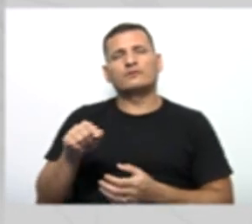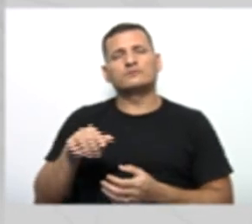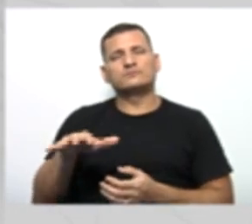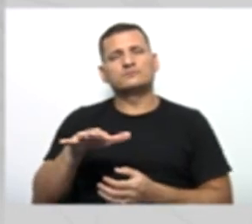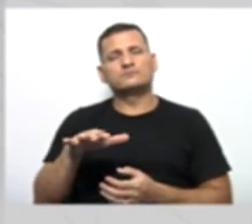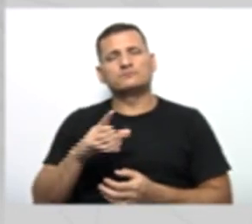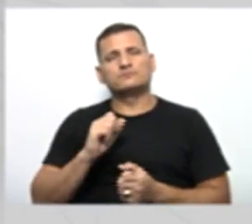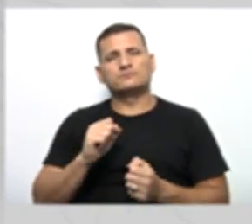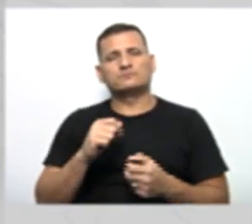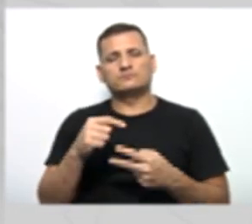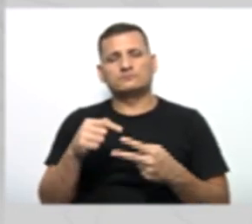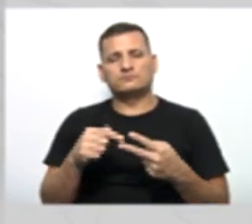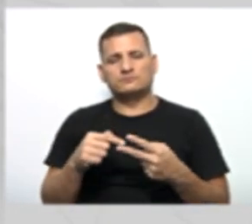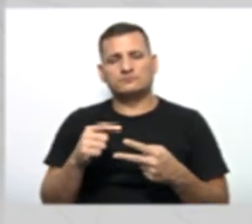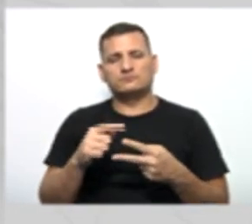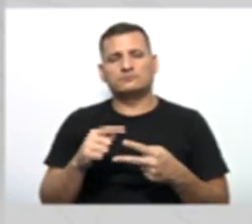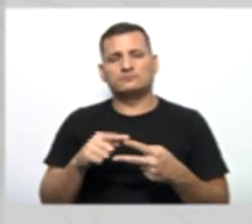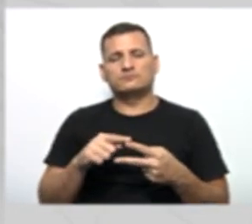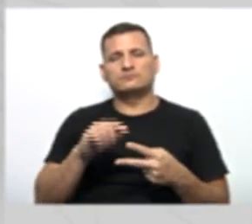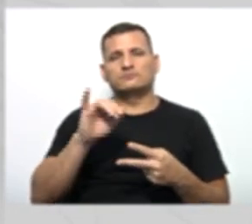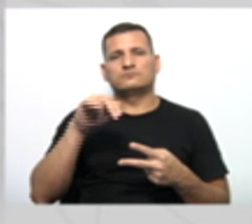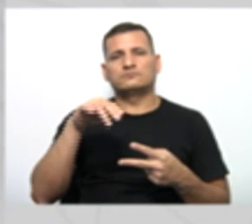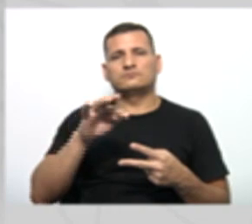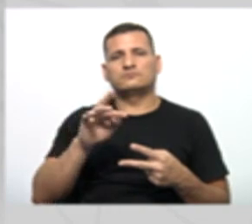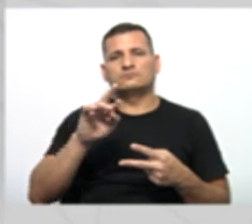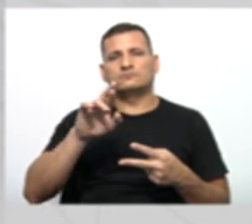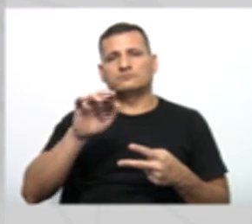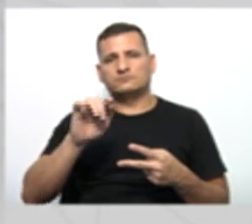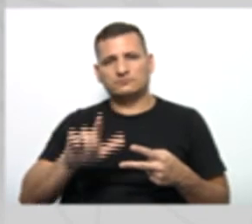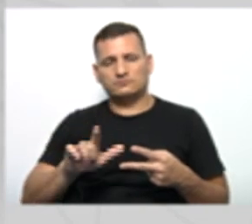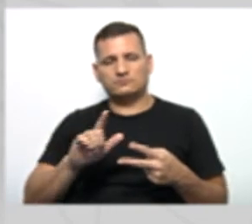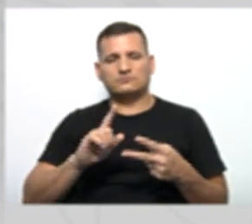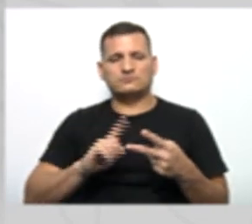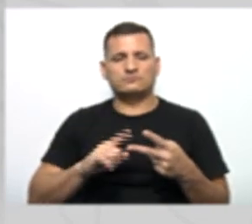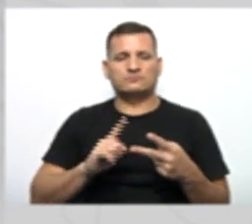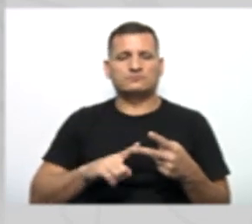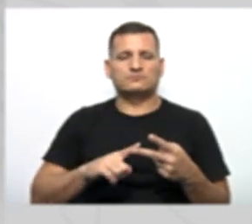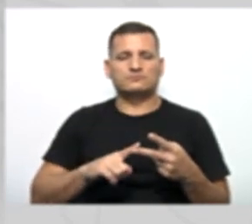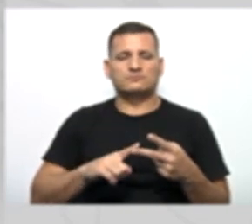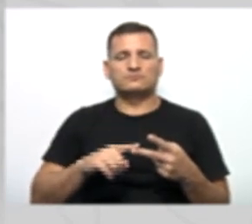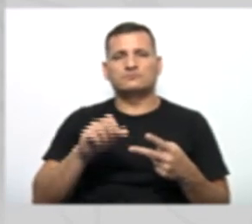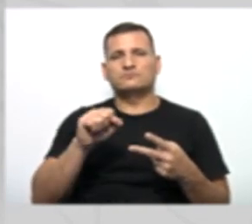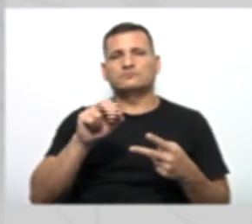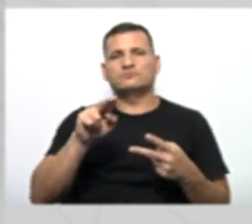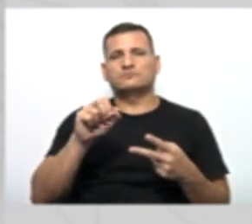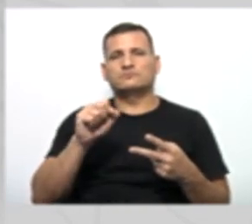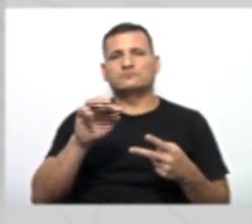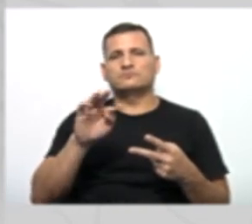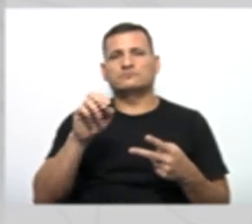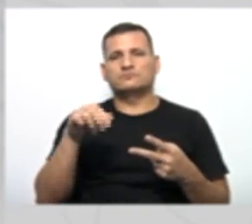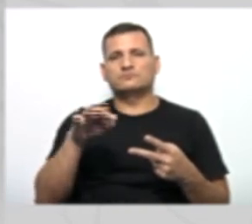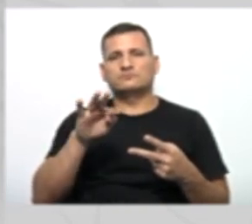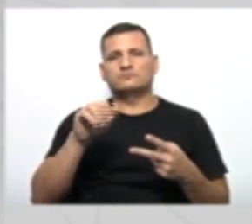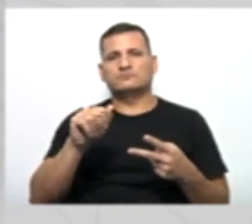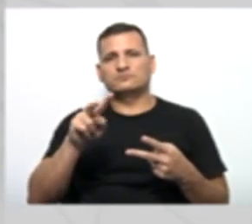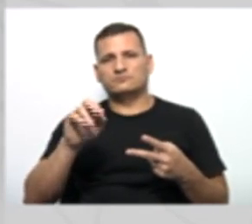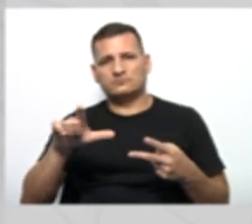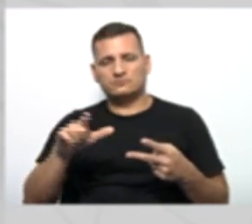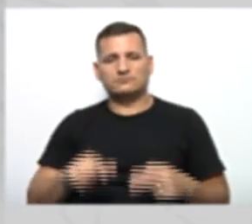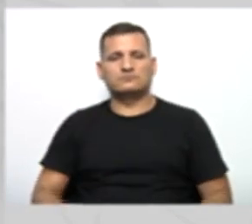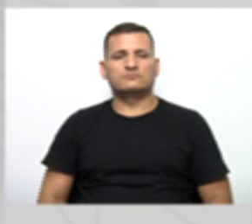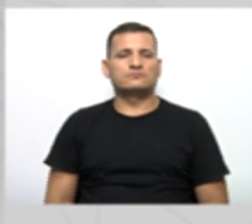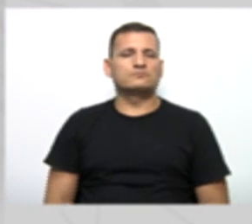tipos: unidades de proteção integral e unidades de uso sustentável.